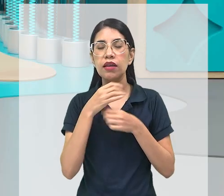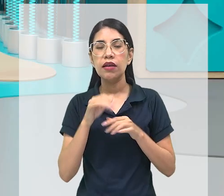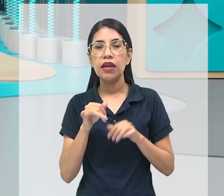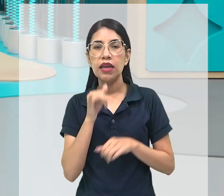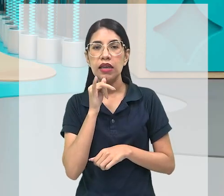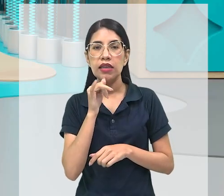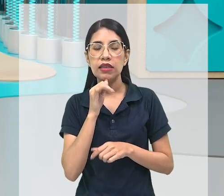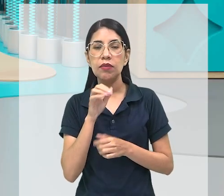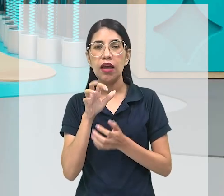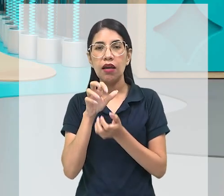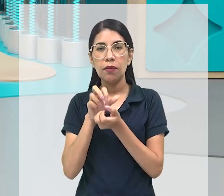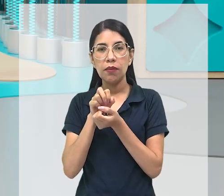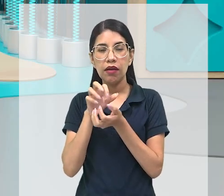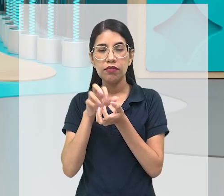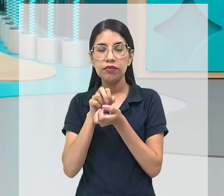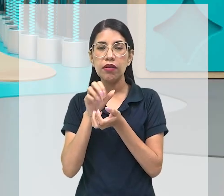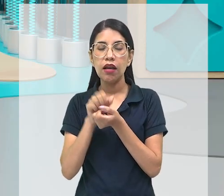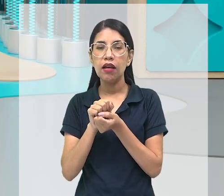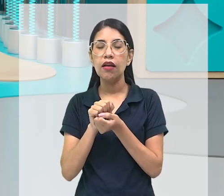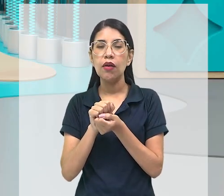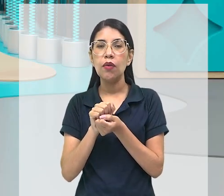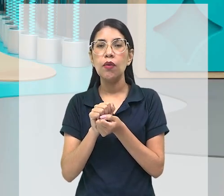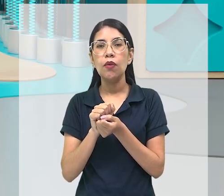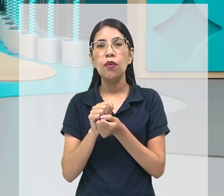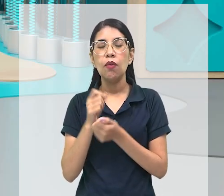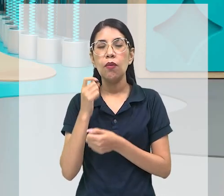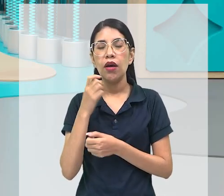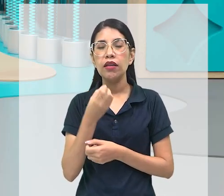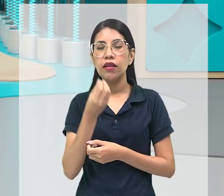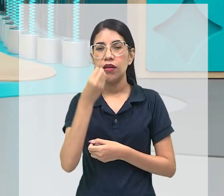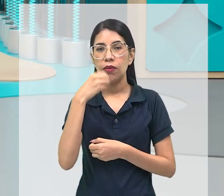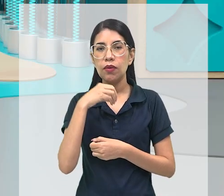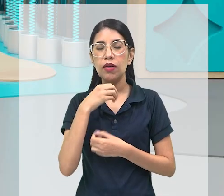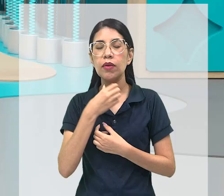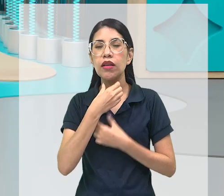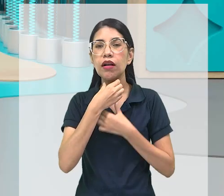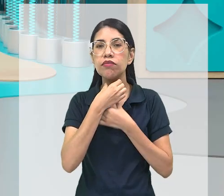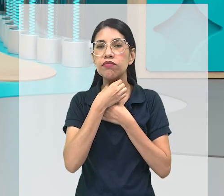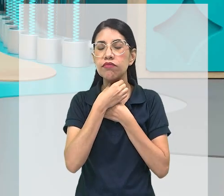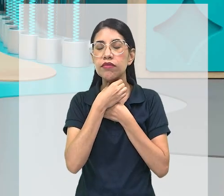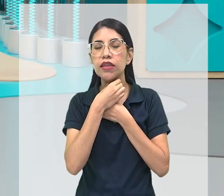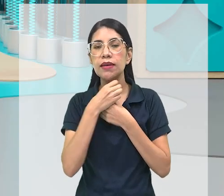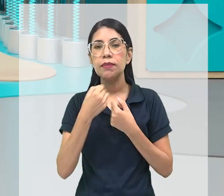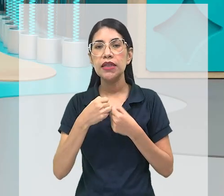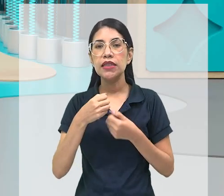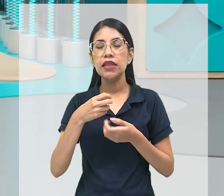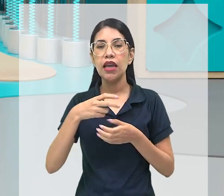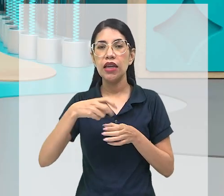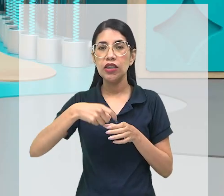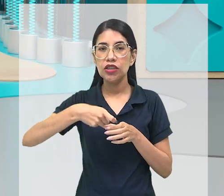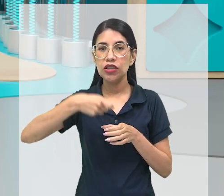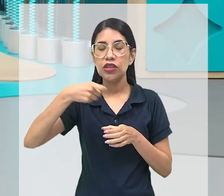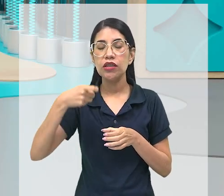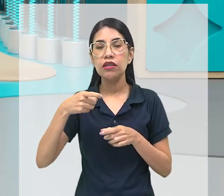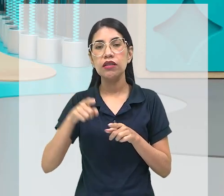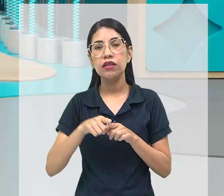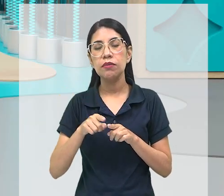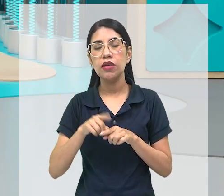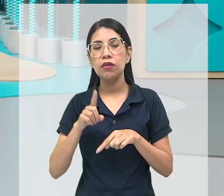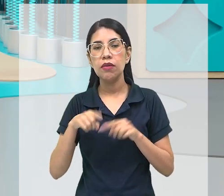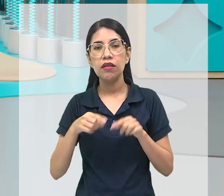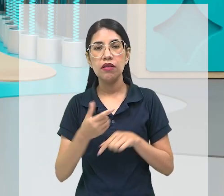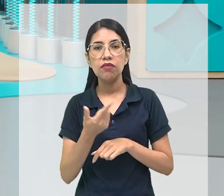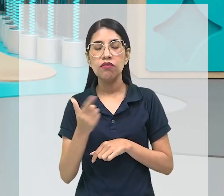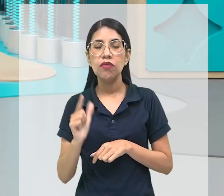com um chiclete ali engatado na garganta, que precise remover, ou então algum outro